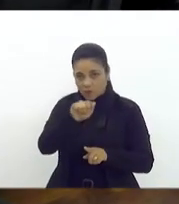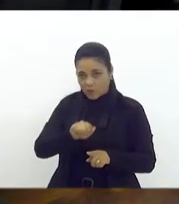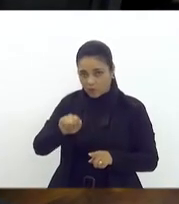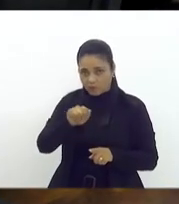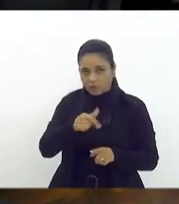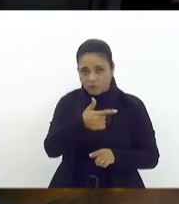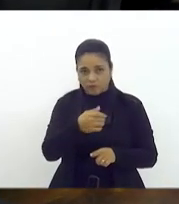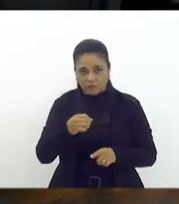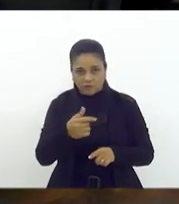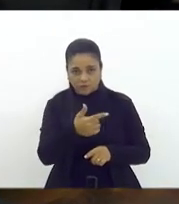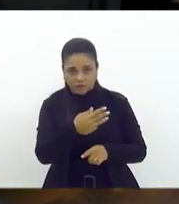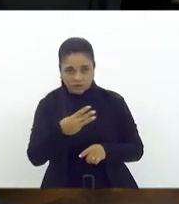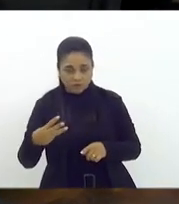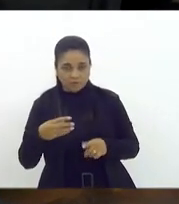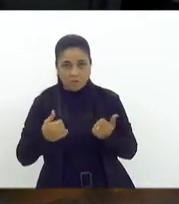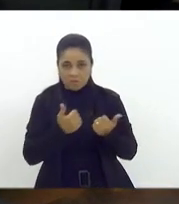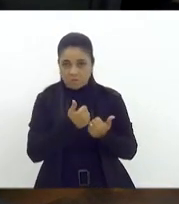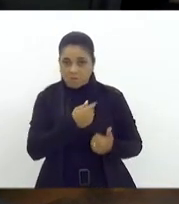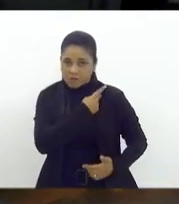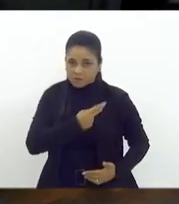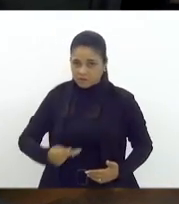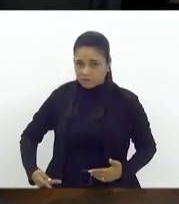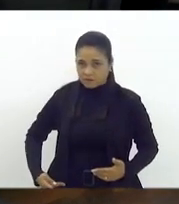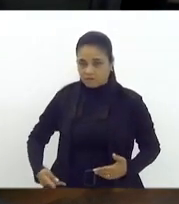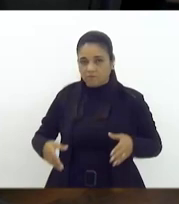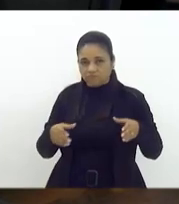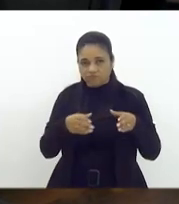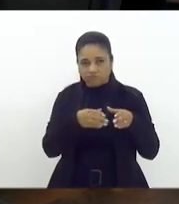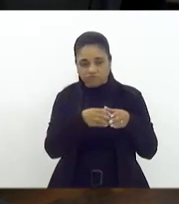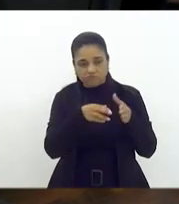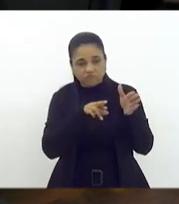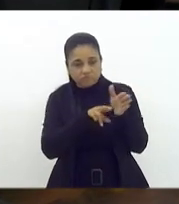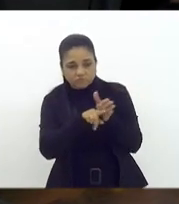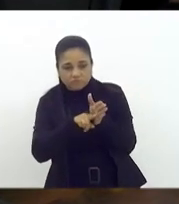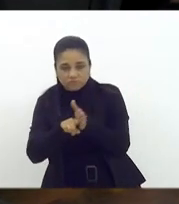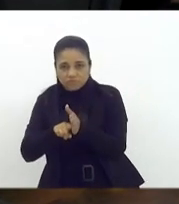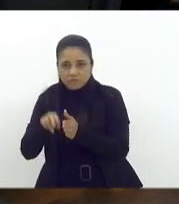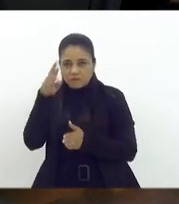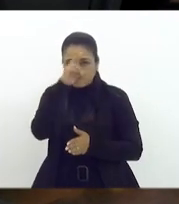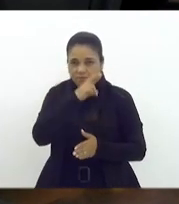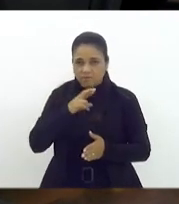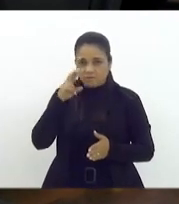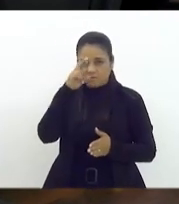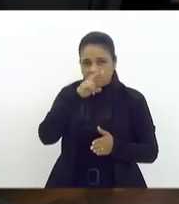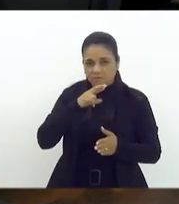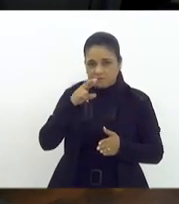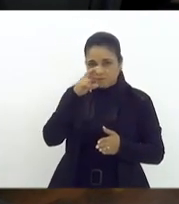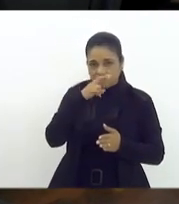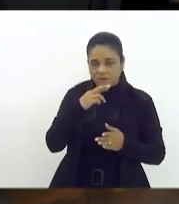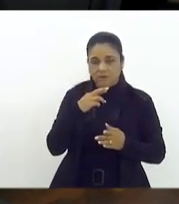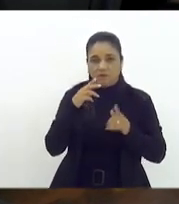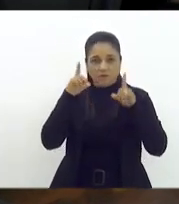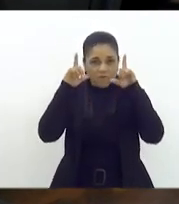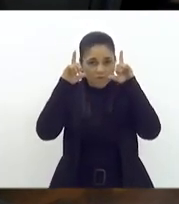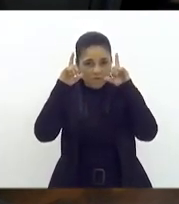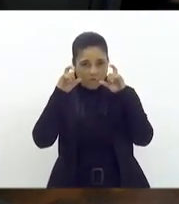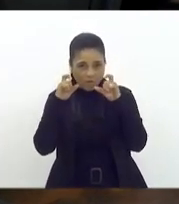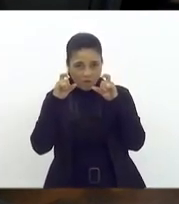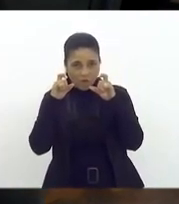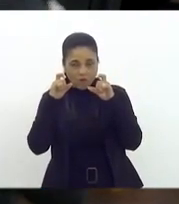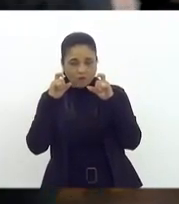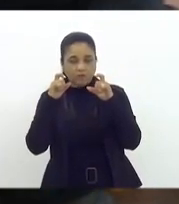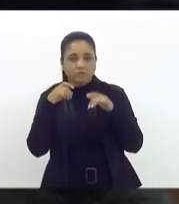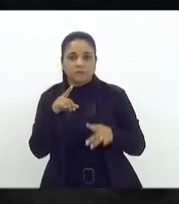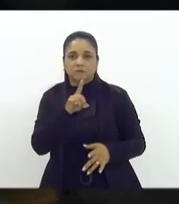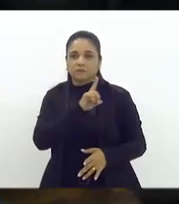Presidenta da comissão parlamentar de inquérito destinada a investigar a prática de reconhecimento fotográfico realizado